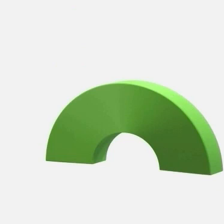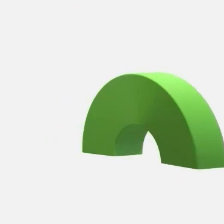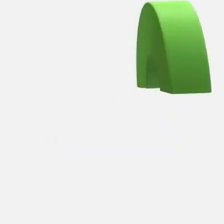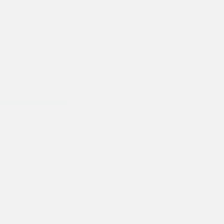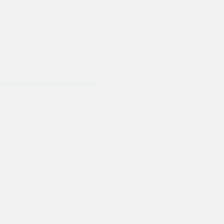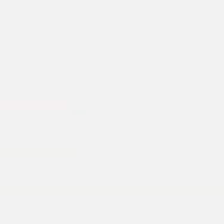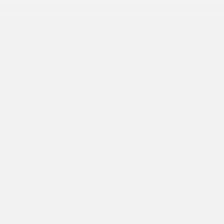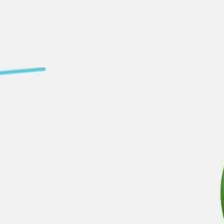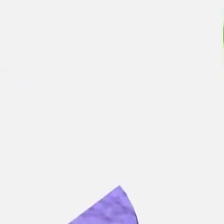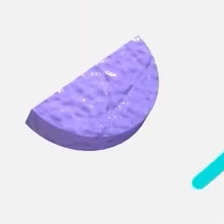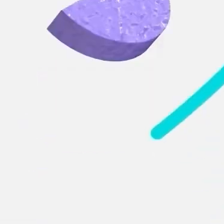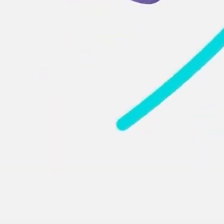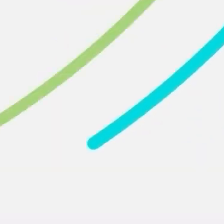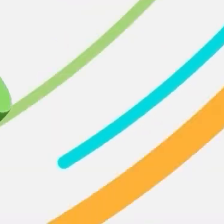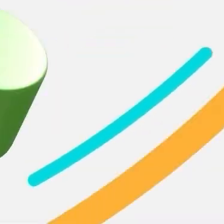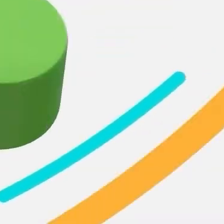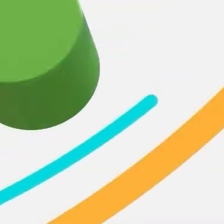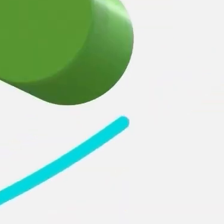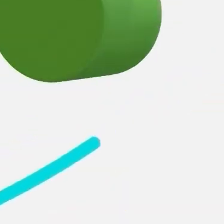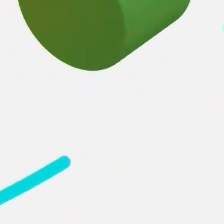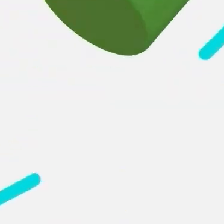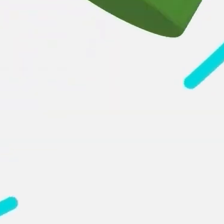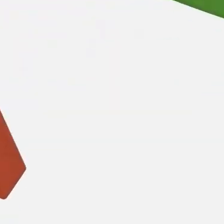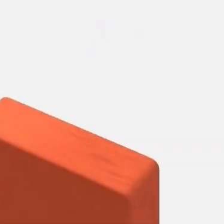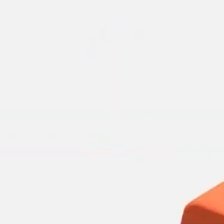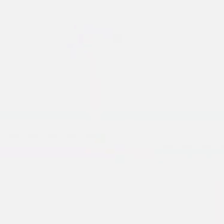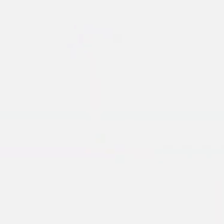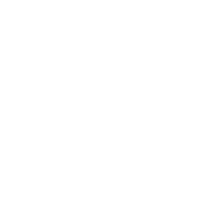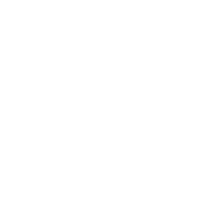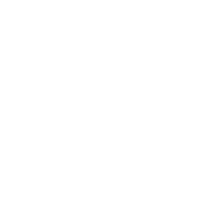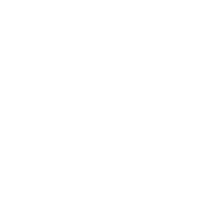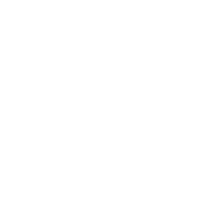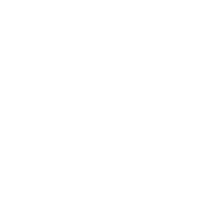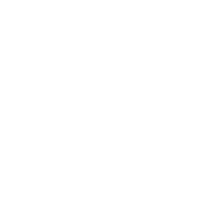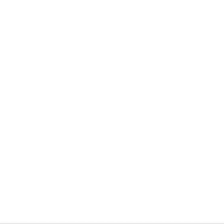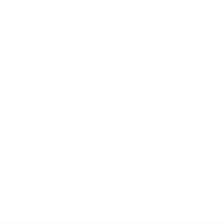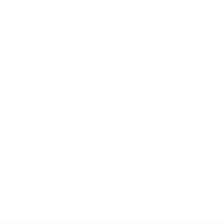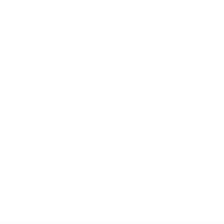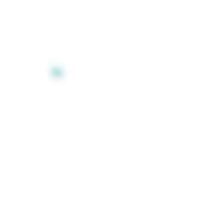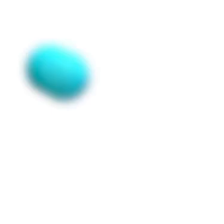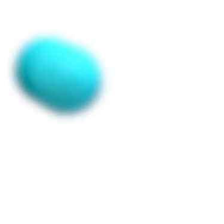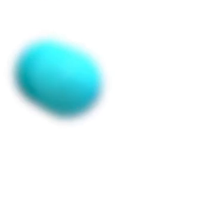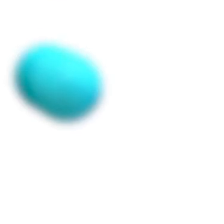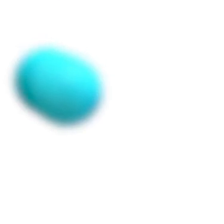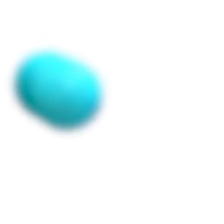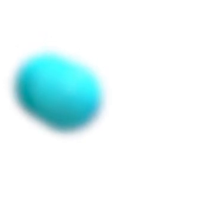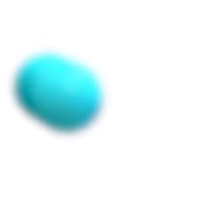Yeah.